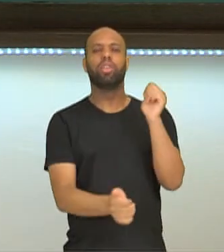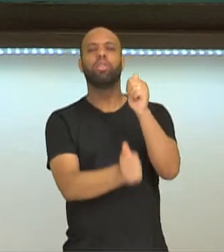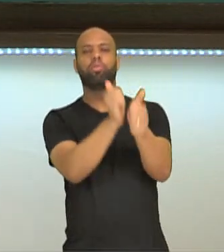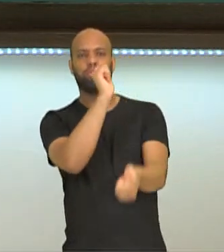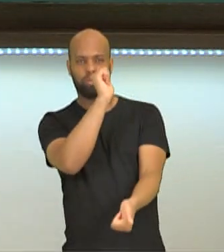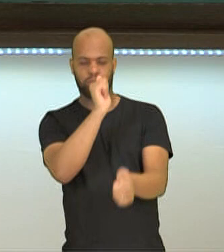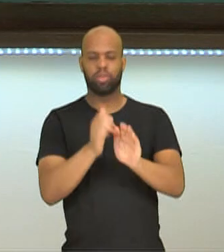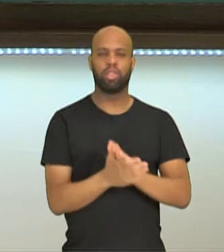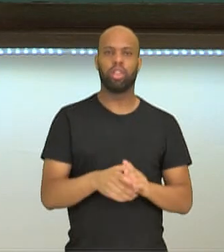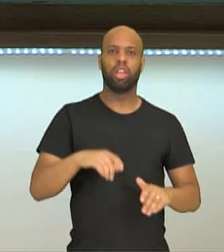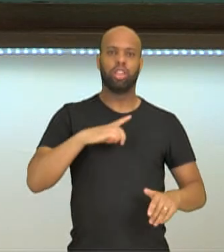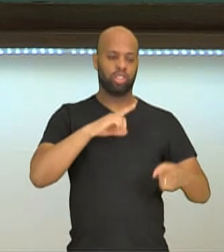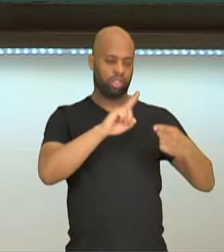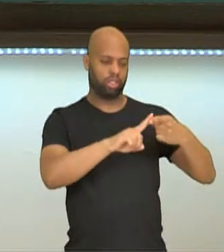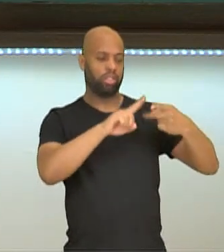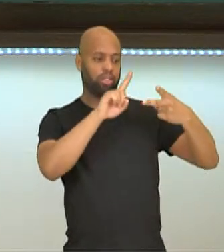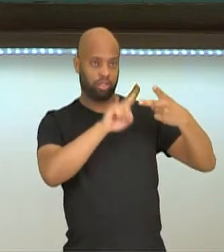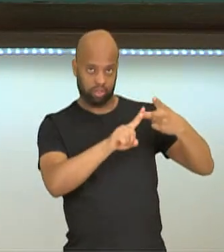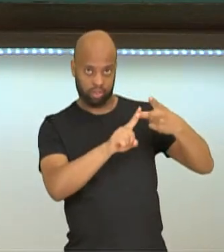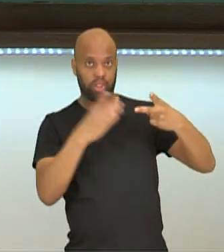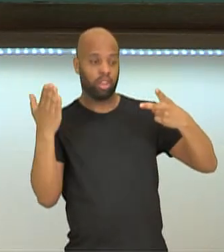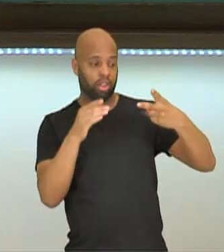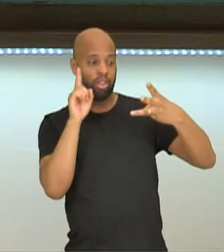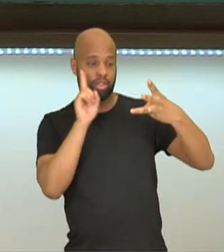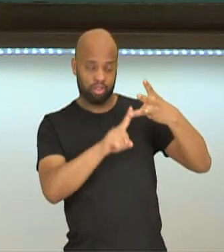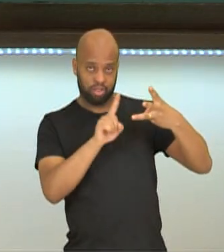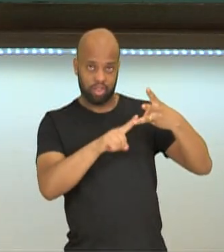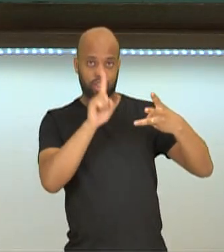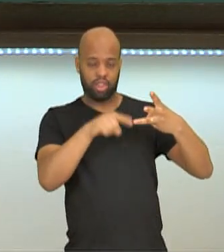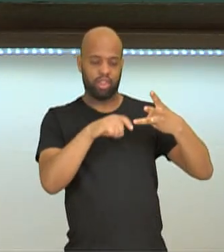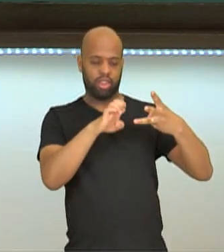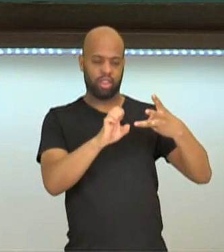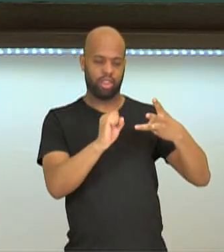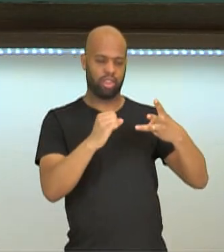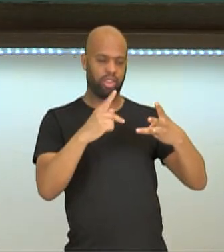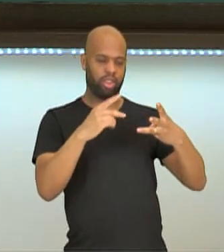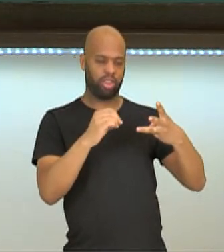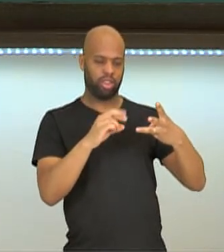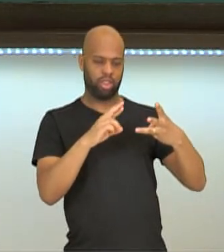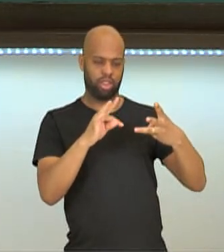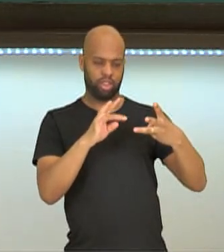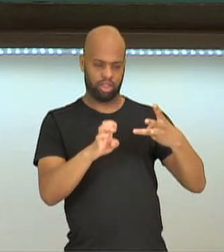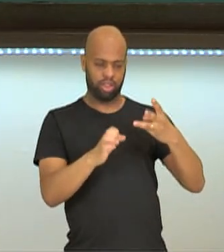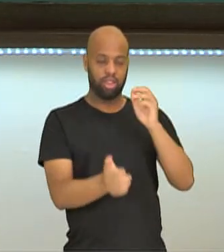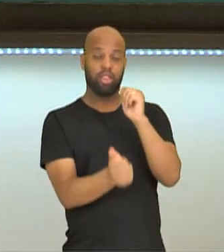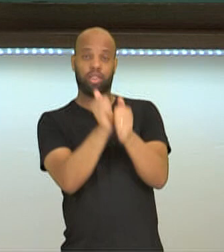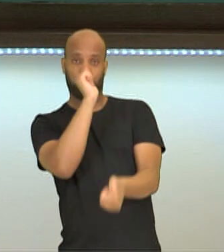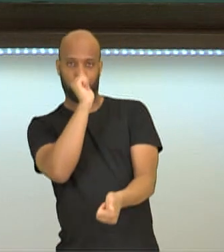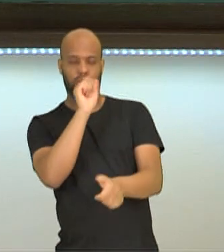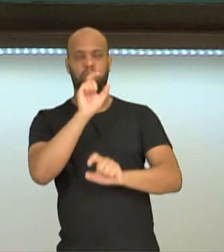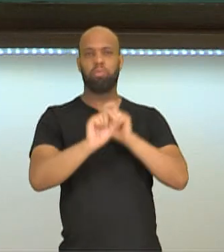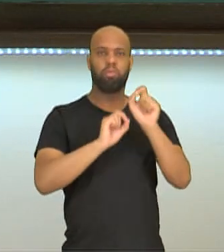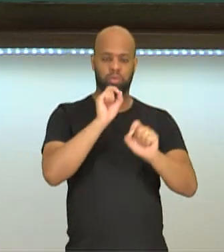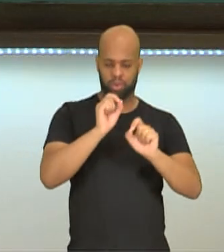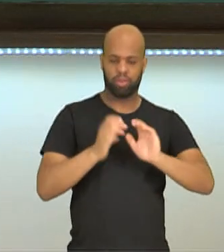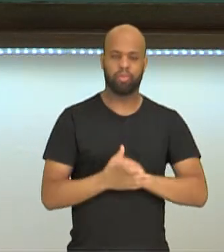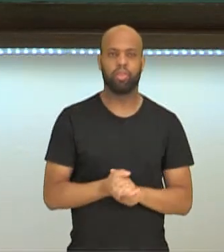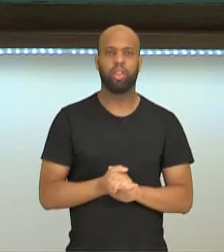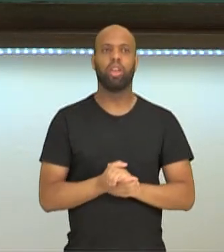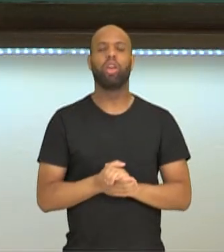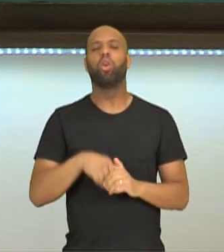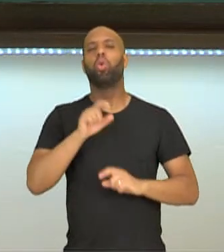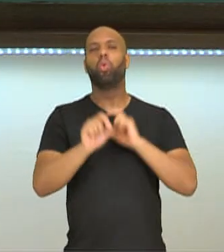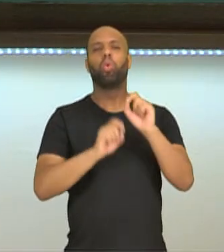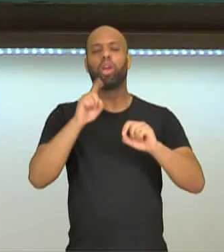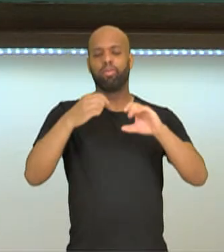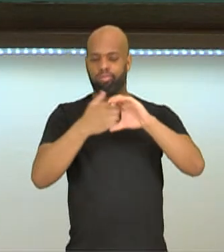então? Nós passamos da brincadeira, fomos até o jogo, que tem as regras combinadas, para chegar no mundo esportivo. Quais